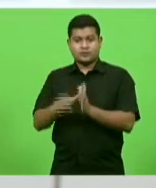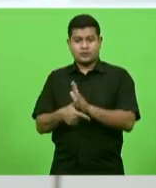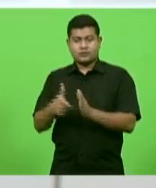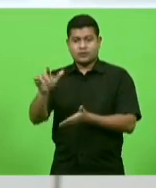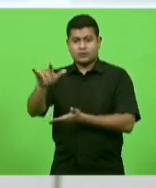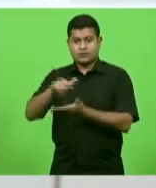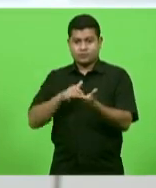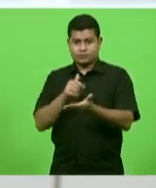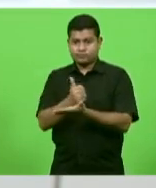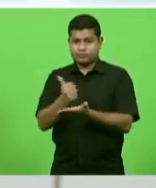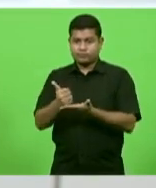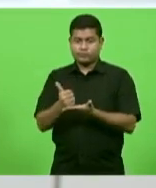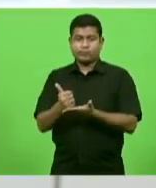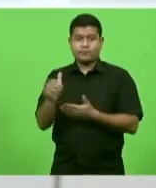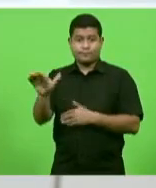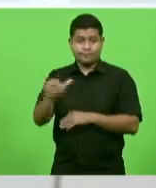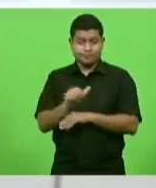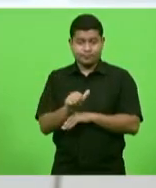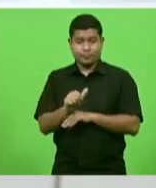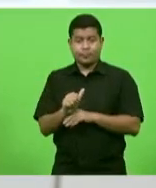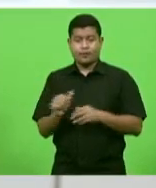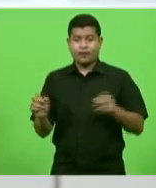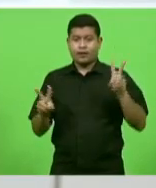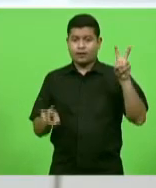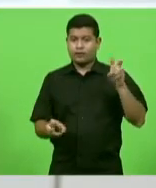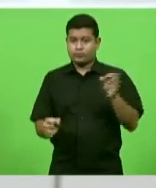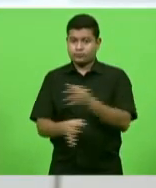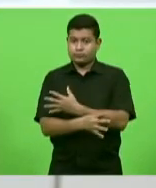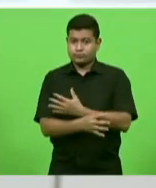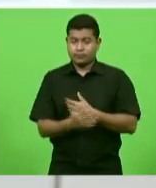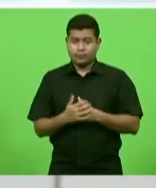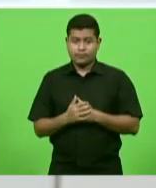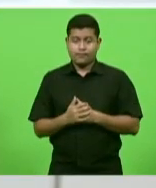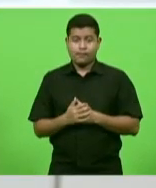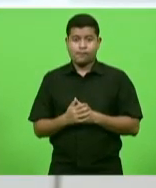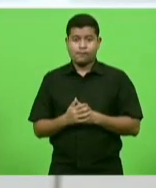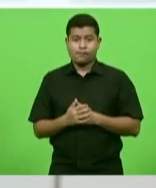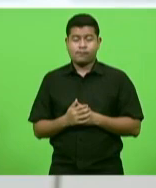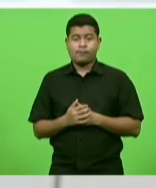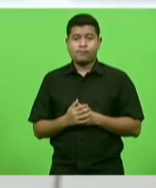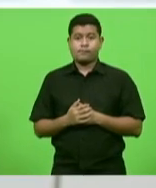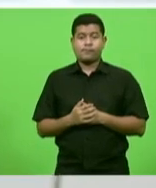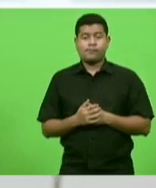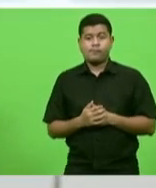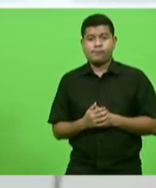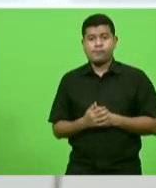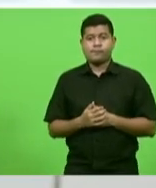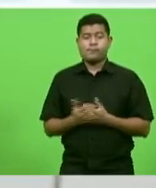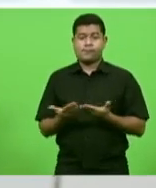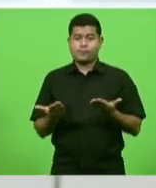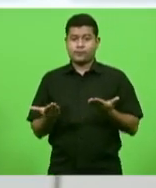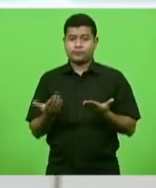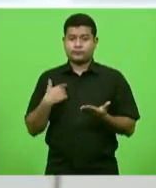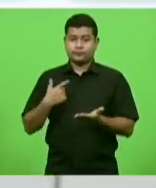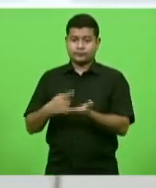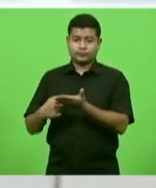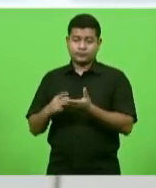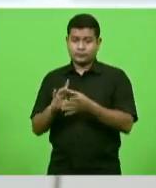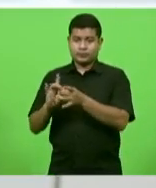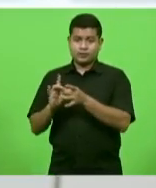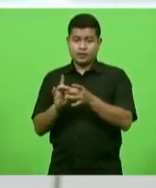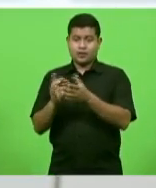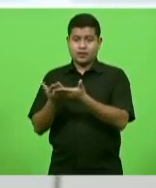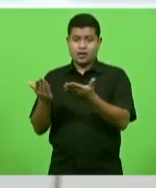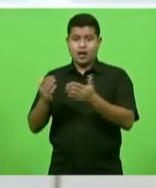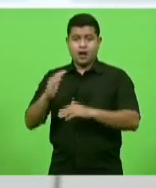contratação" por sua vez e como forma de buscar demonstrar o liame entre a conduta imputada ao